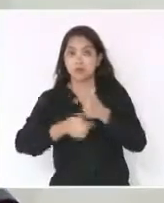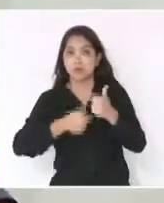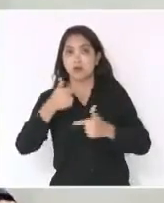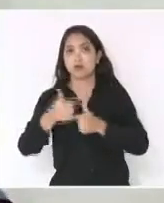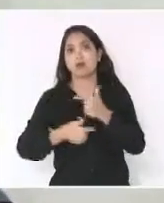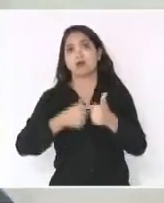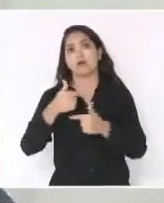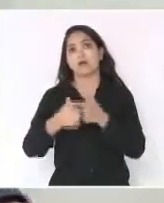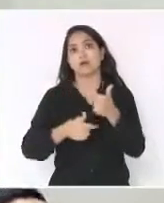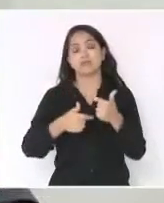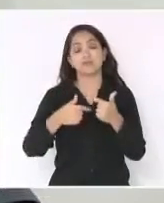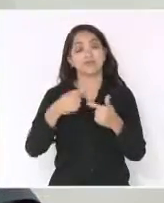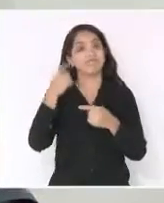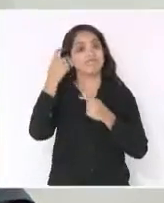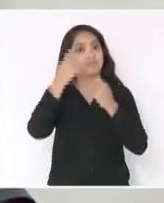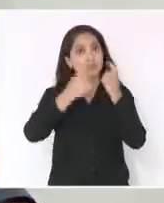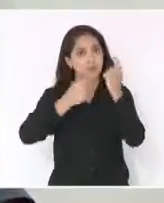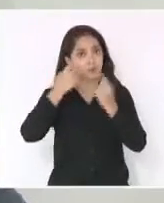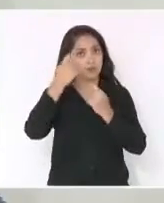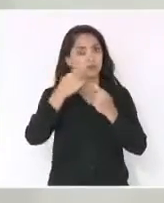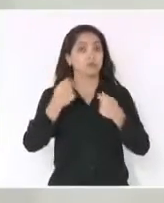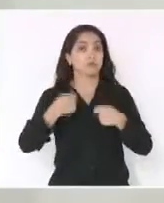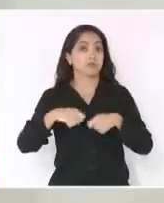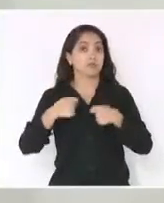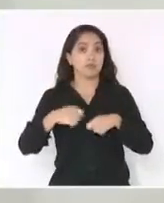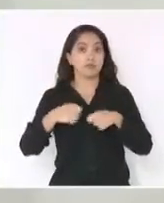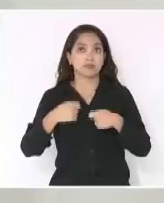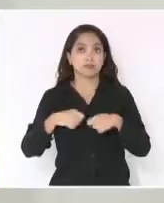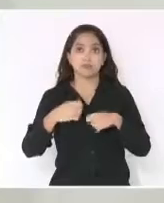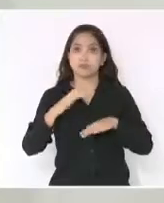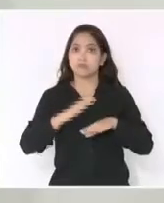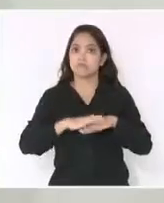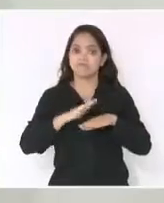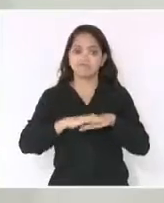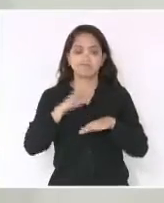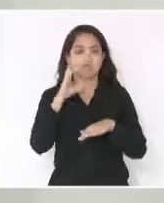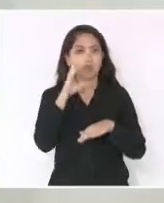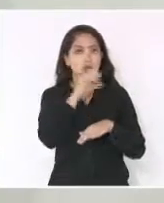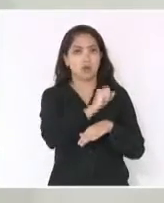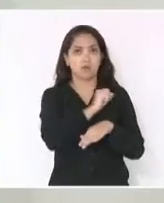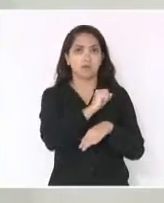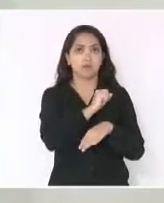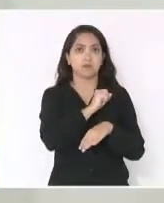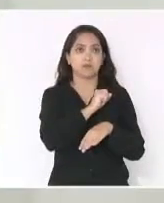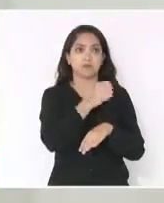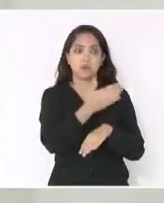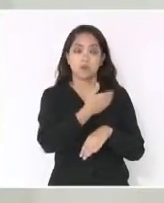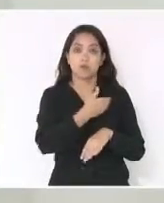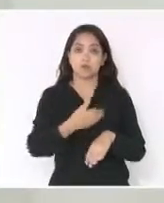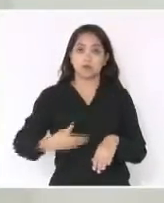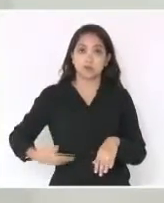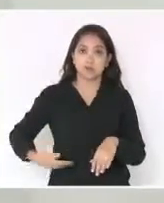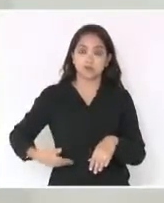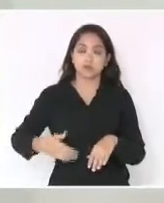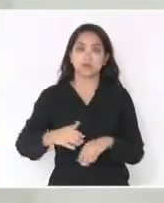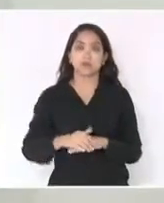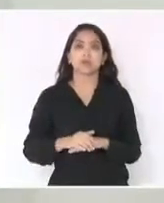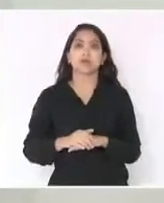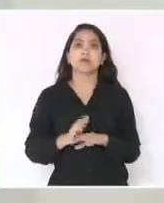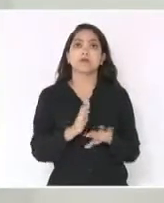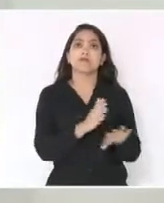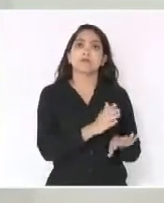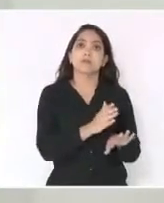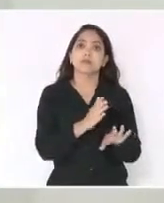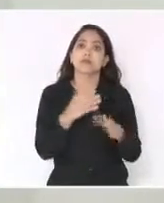extremamente preocupante e exige de fato uma ação mais rápida do governo queria também destacar senhor